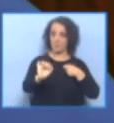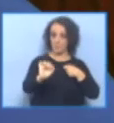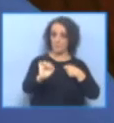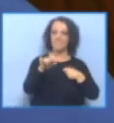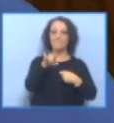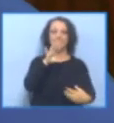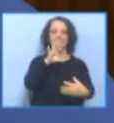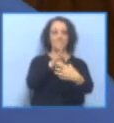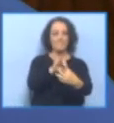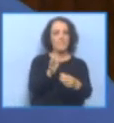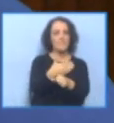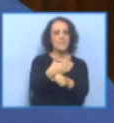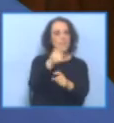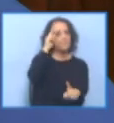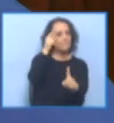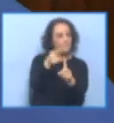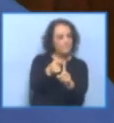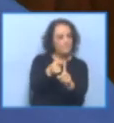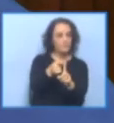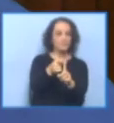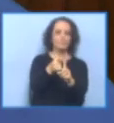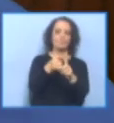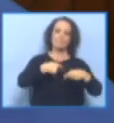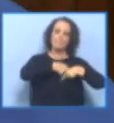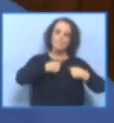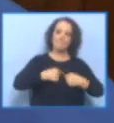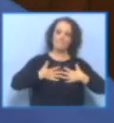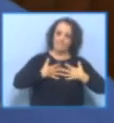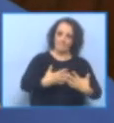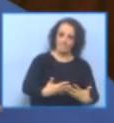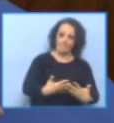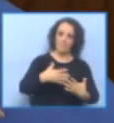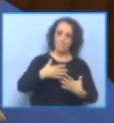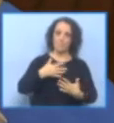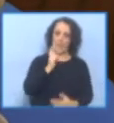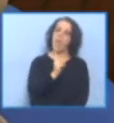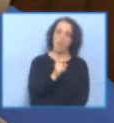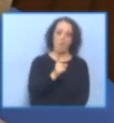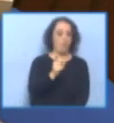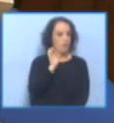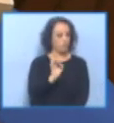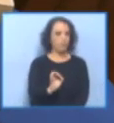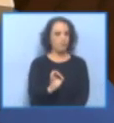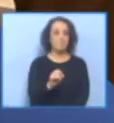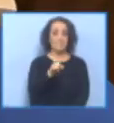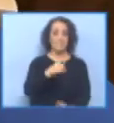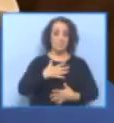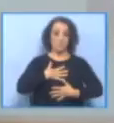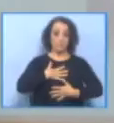uma secção muito vocacionada para o serviço e para o voluntariado. Sem dúvida, especialmente a parte do